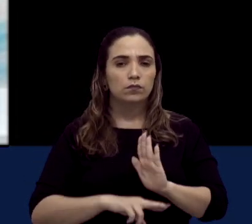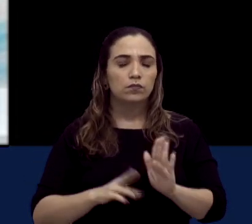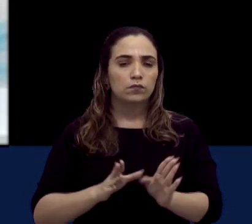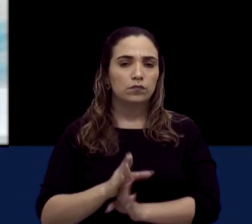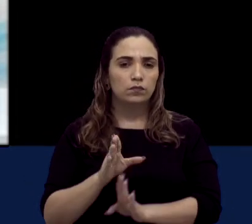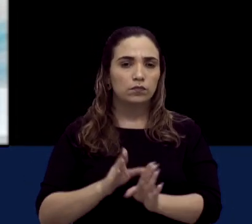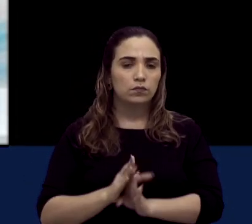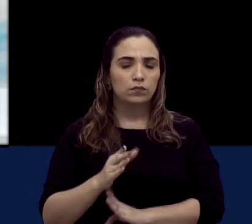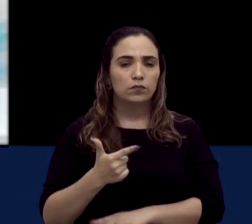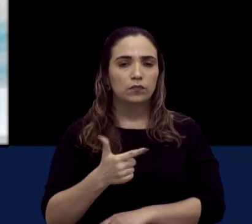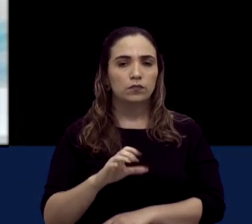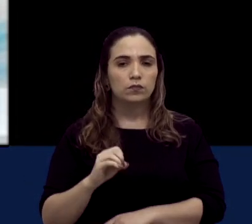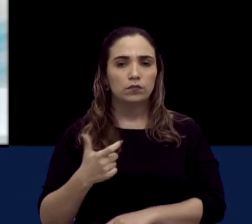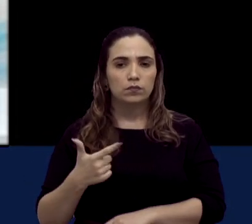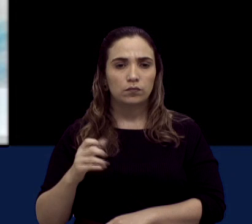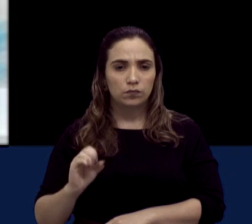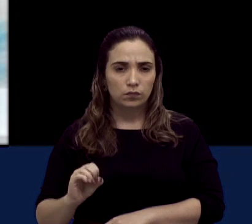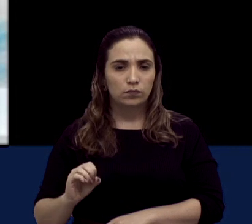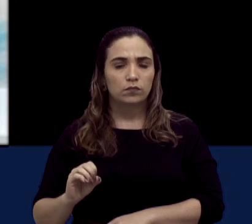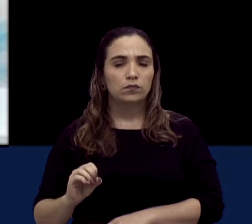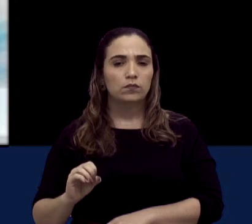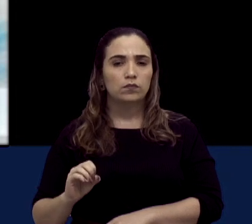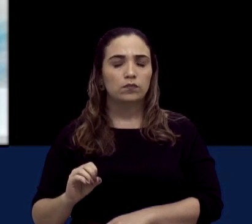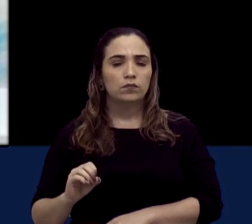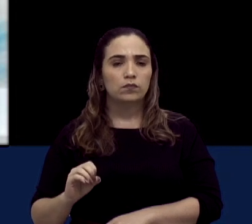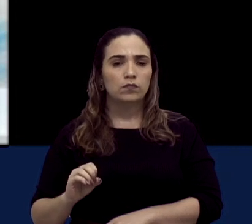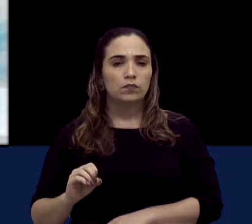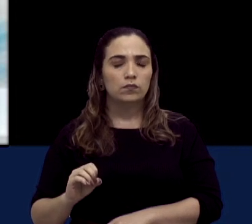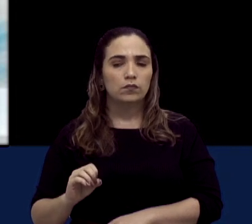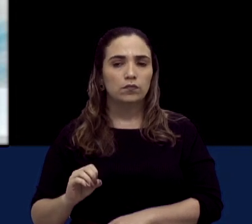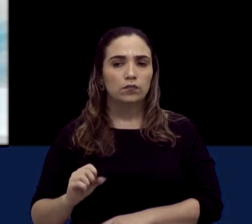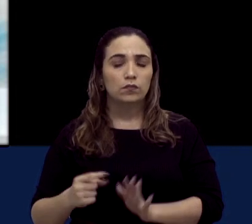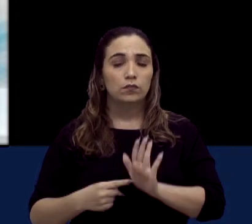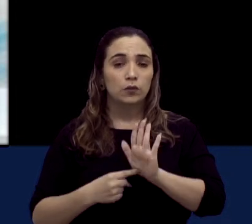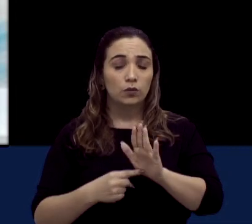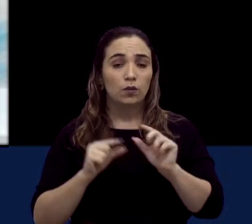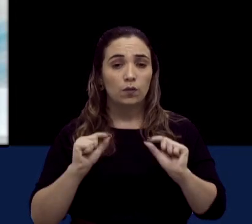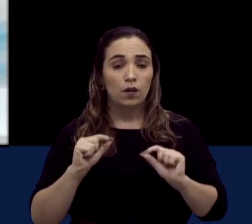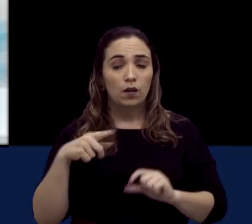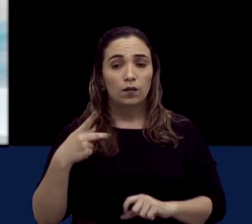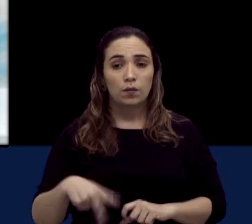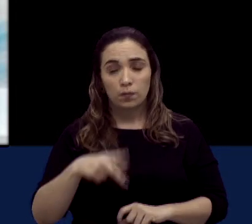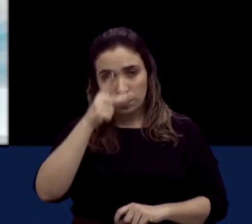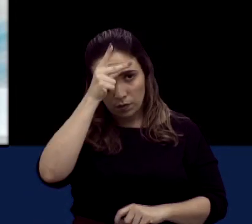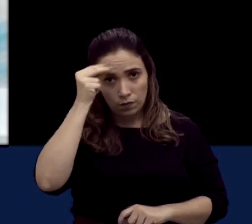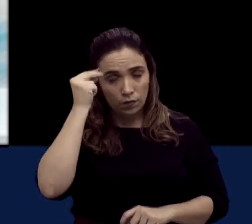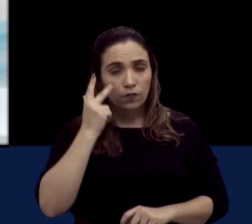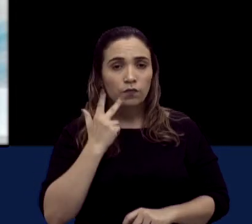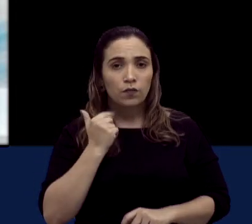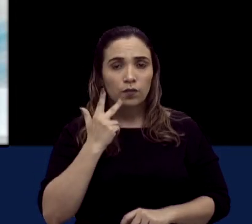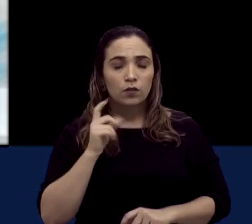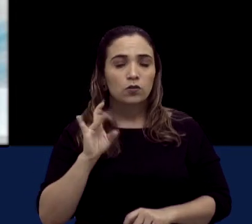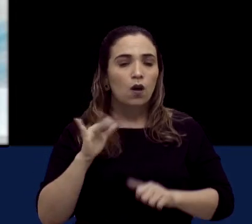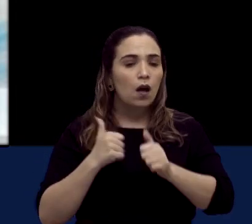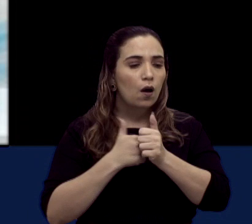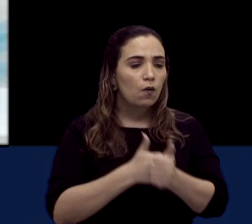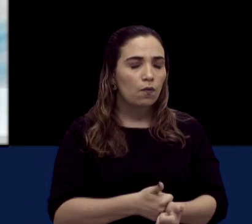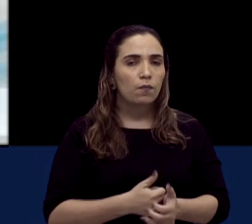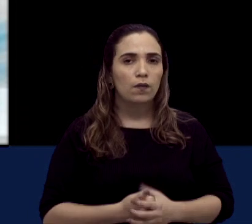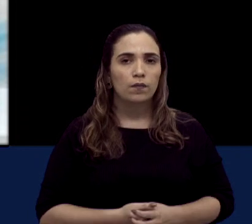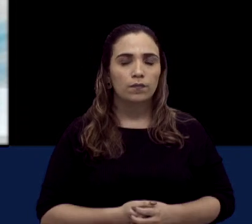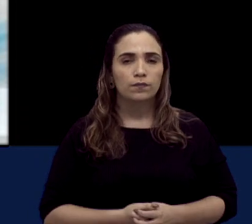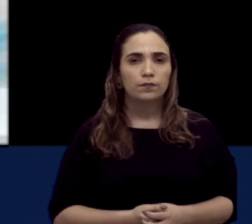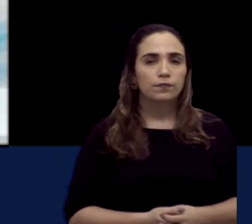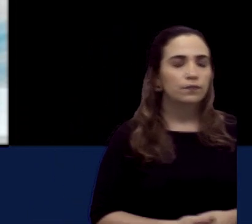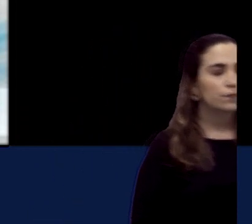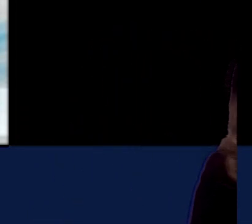assessoria realizado em 2020, onde foi constatado que a Prefeitura apenas acompanhava seus indicadores